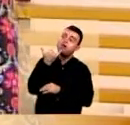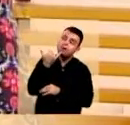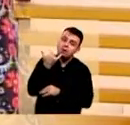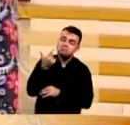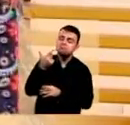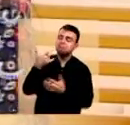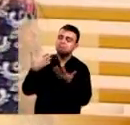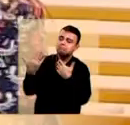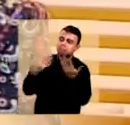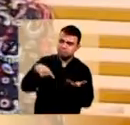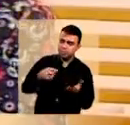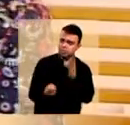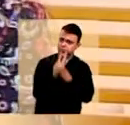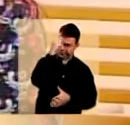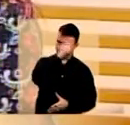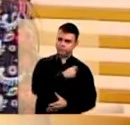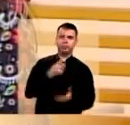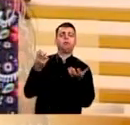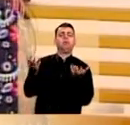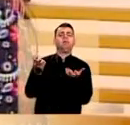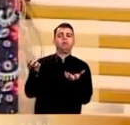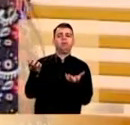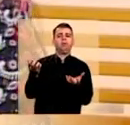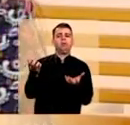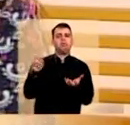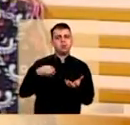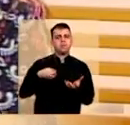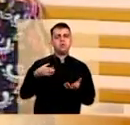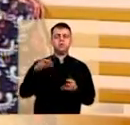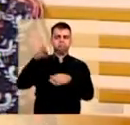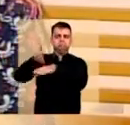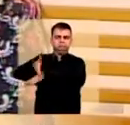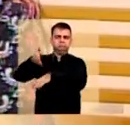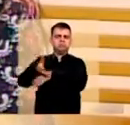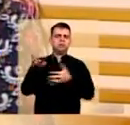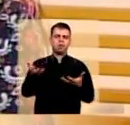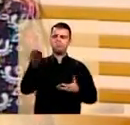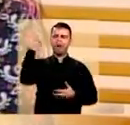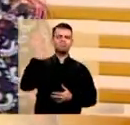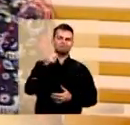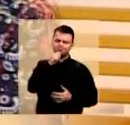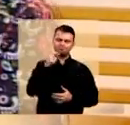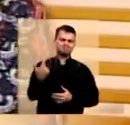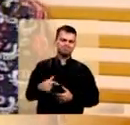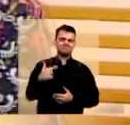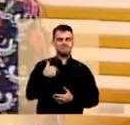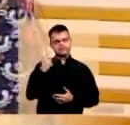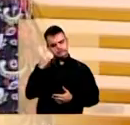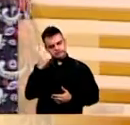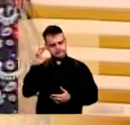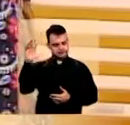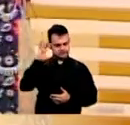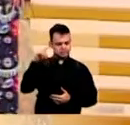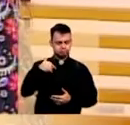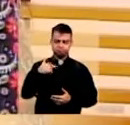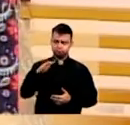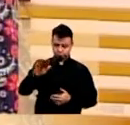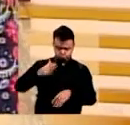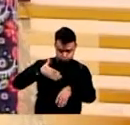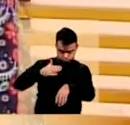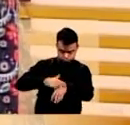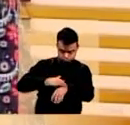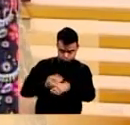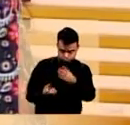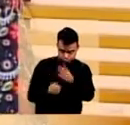já tinha aqui em Rio Preto, porque eu queria participar de alguma forma. E aí eu descobri que não tinha. Então eu falei, se eu